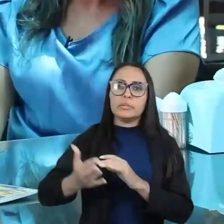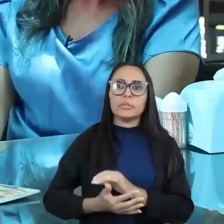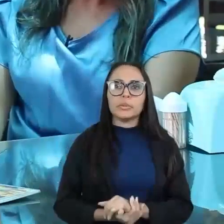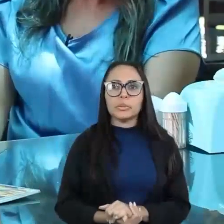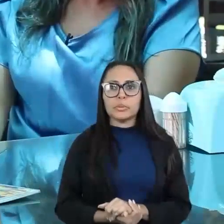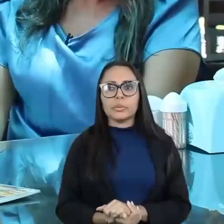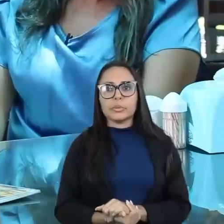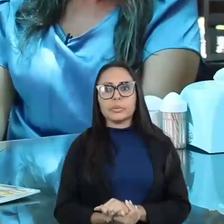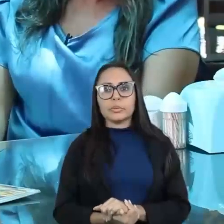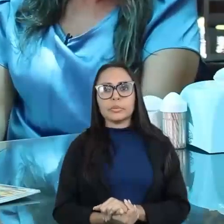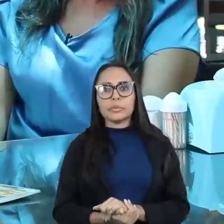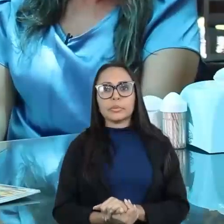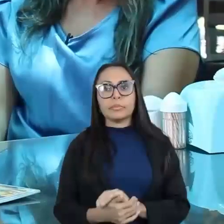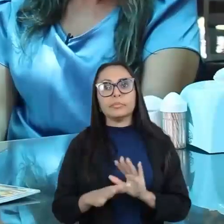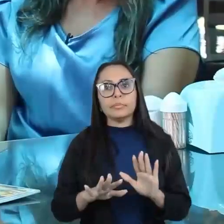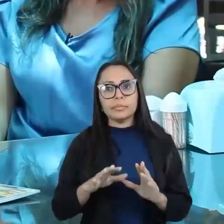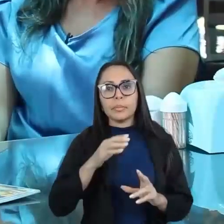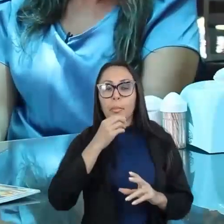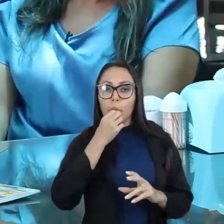né? Bom,